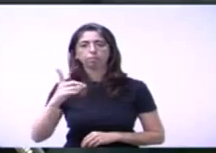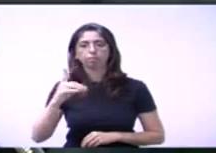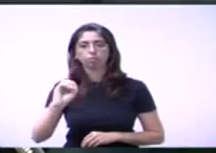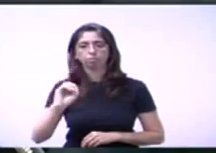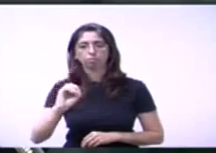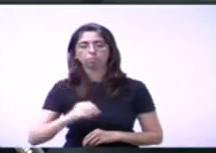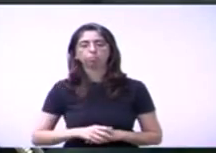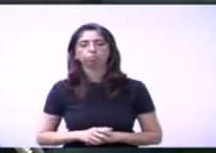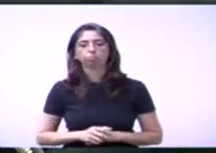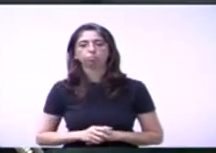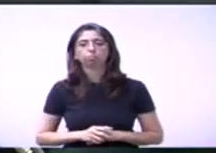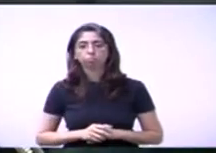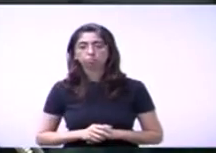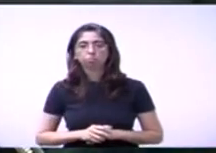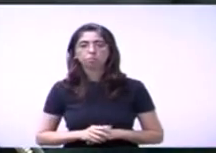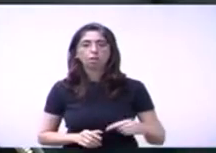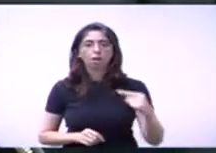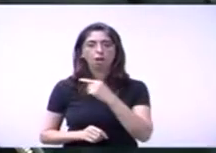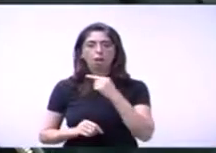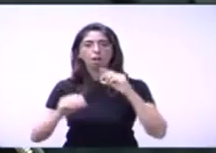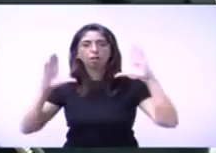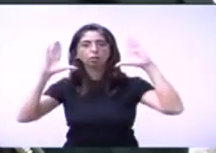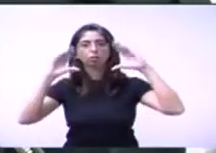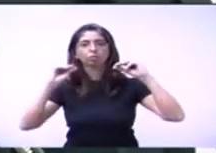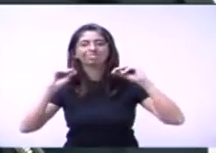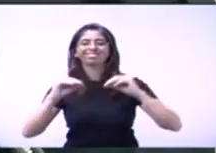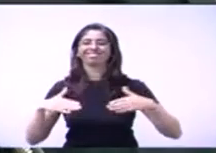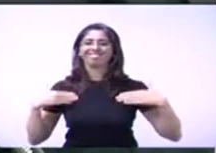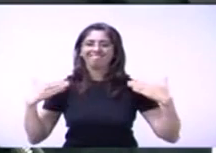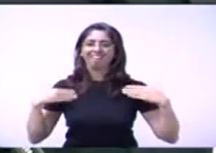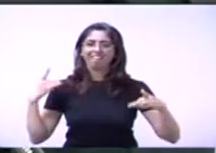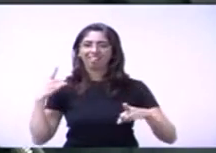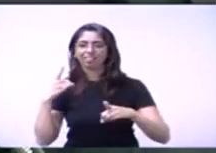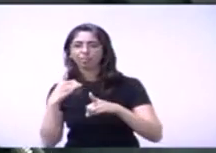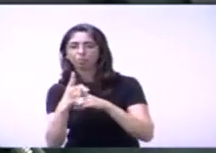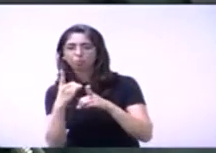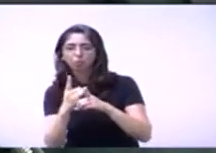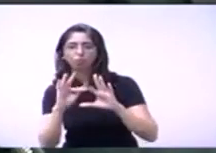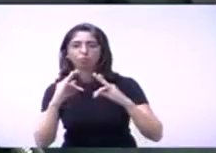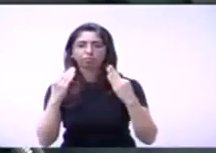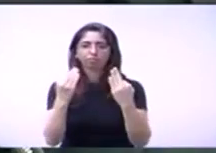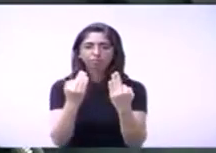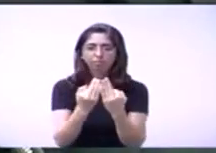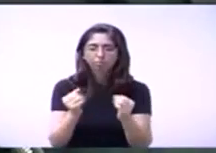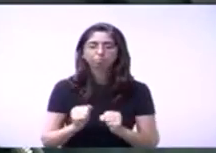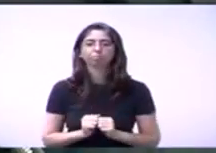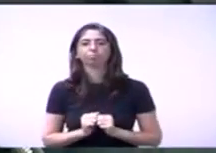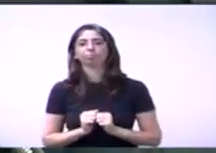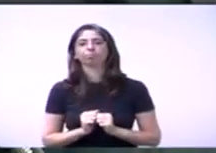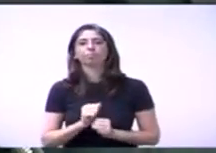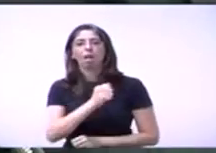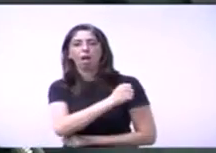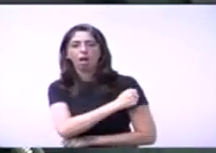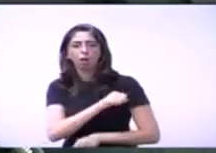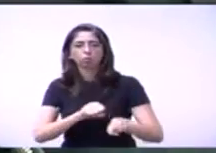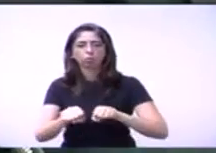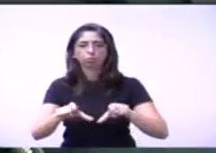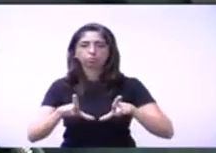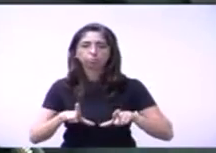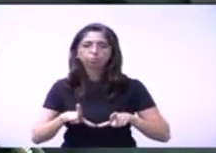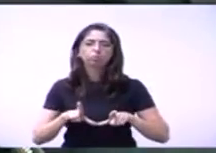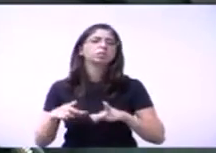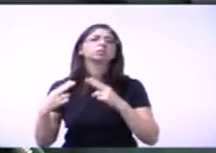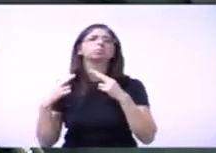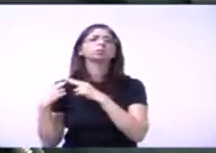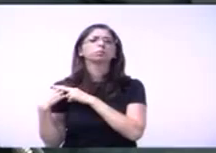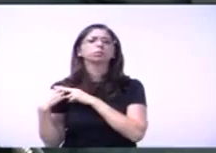e confraternização e de orgulho pelos formandos, que têm uma grande missão, que é